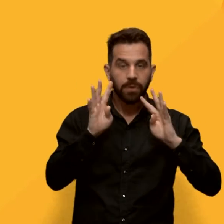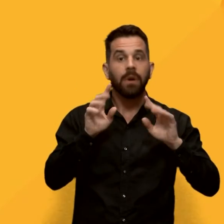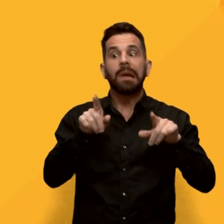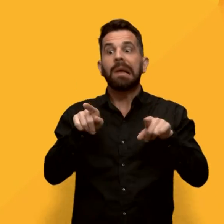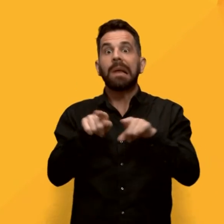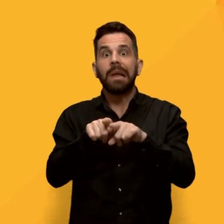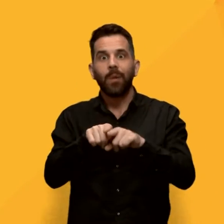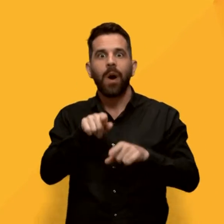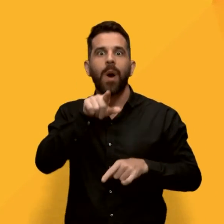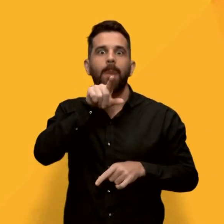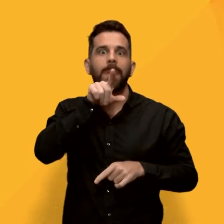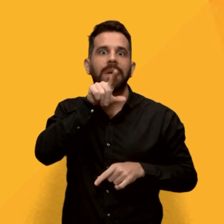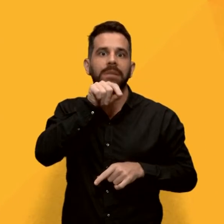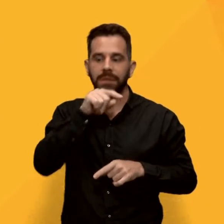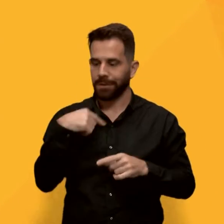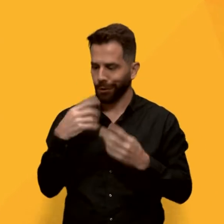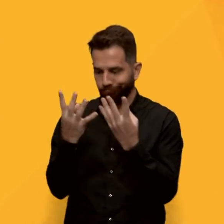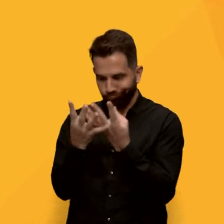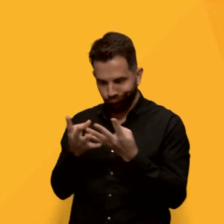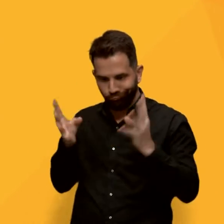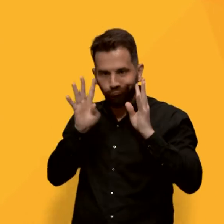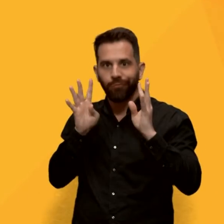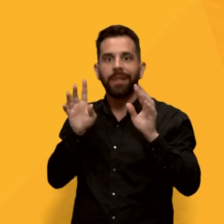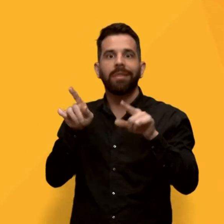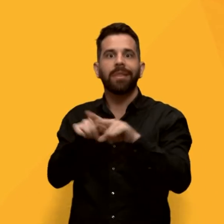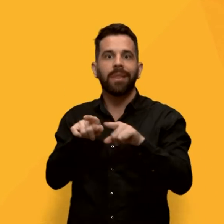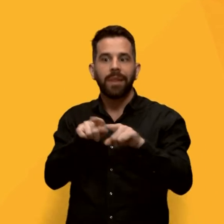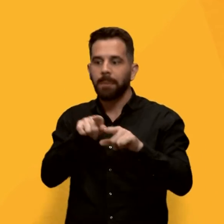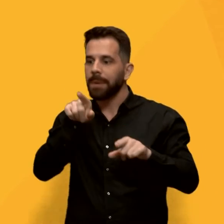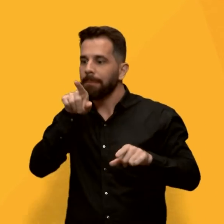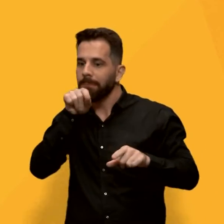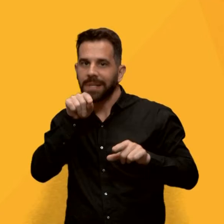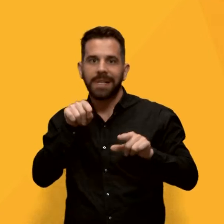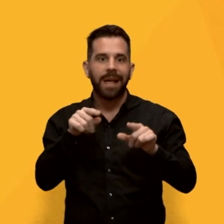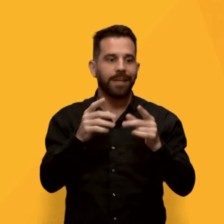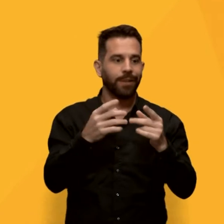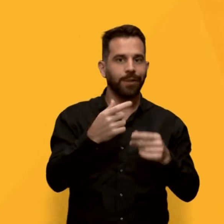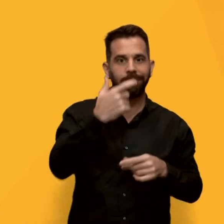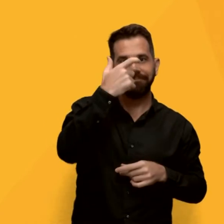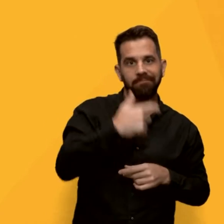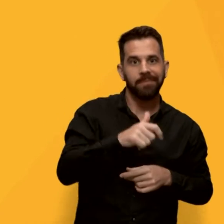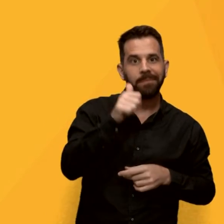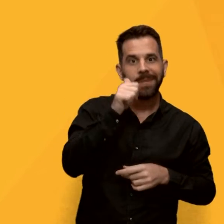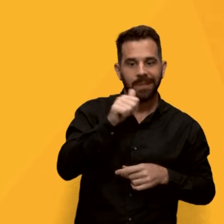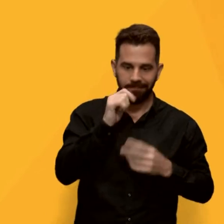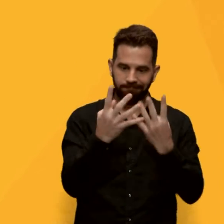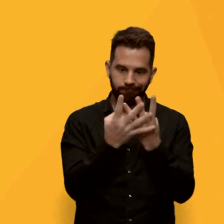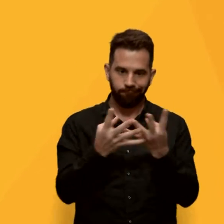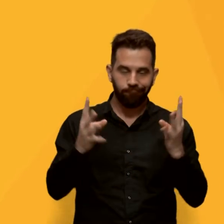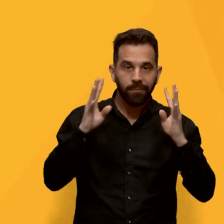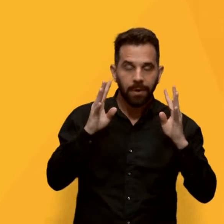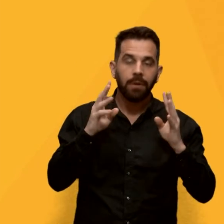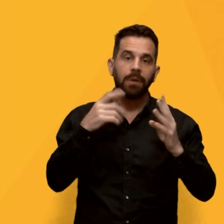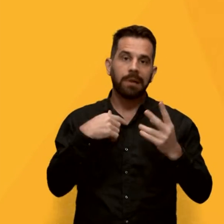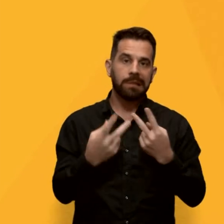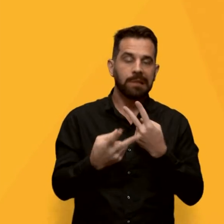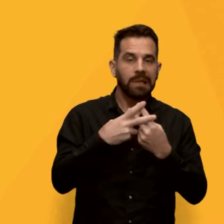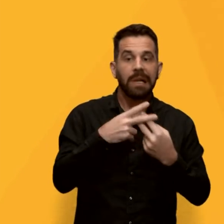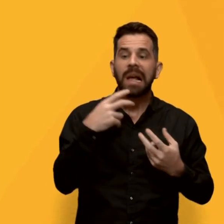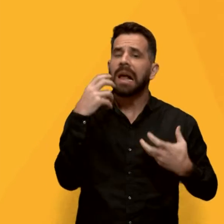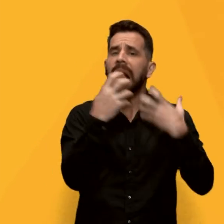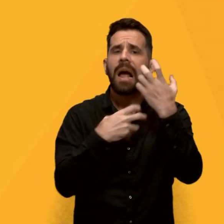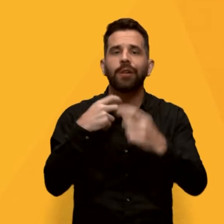ela fica se imaginando como um passarinho que está cantando lá fora, e ela às vezes canta lá dentro também para aplacar um pouco